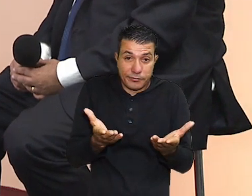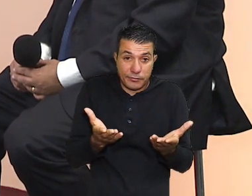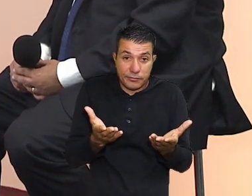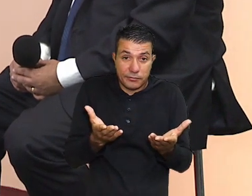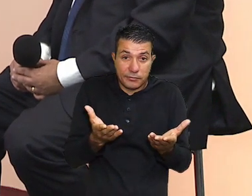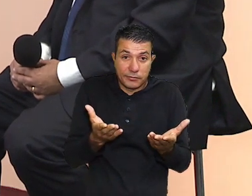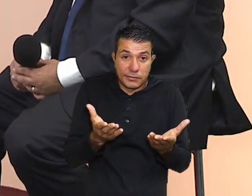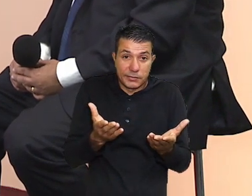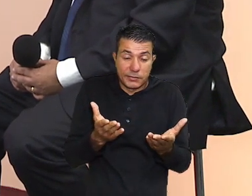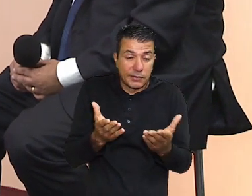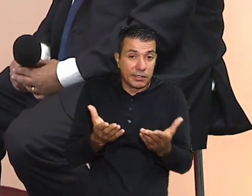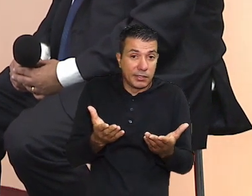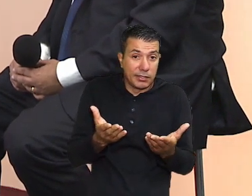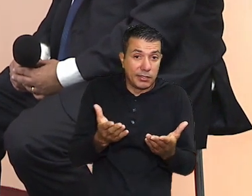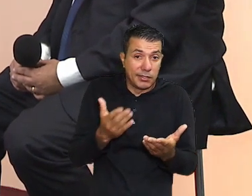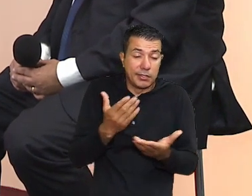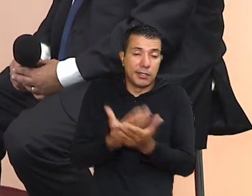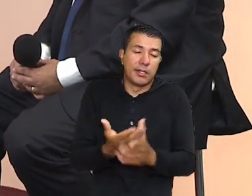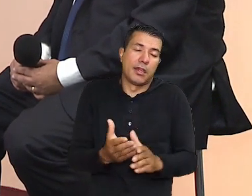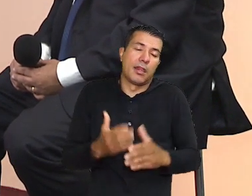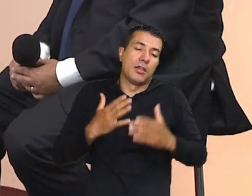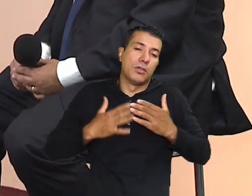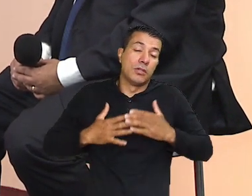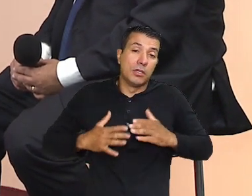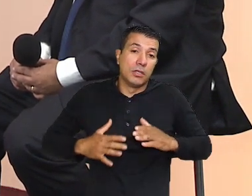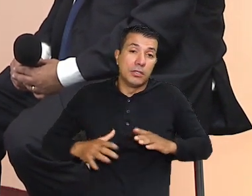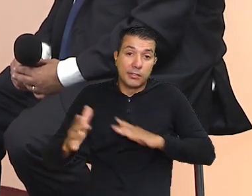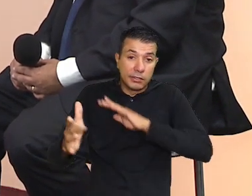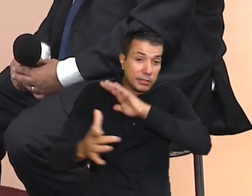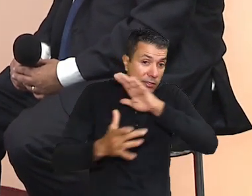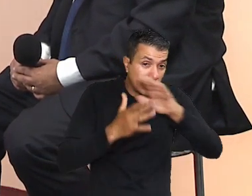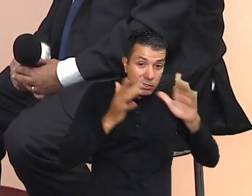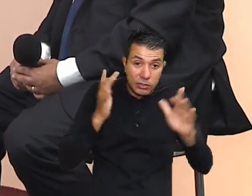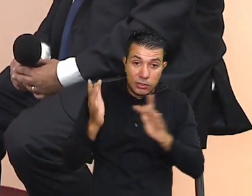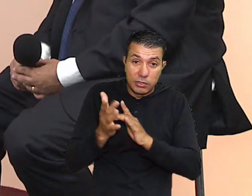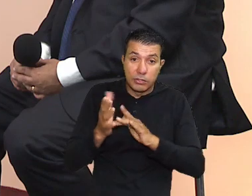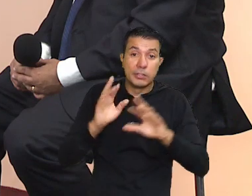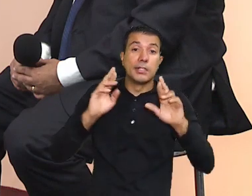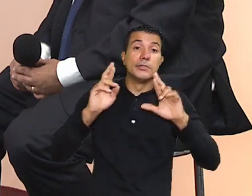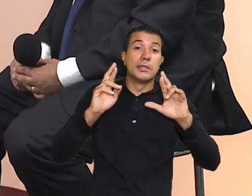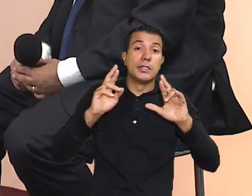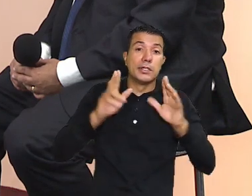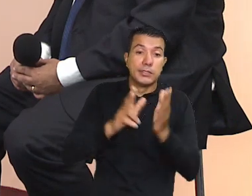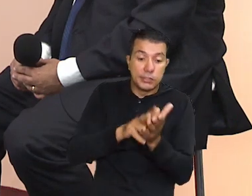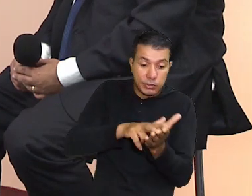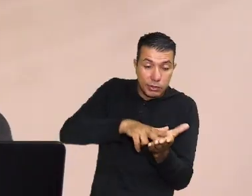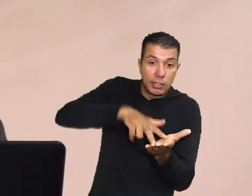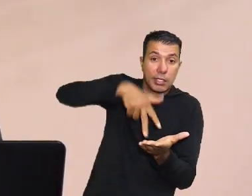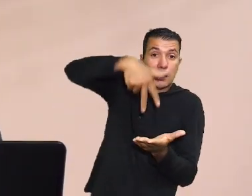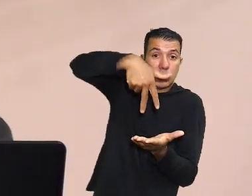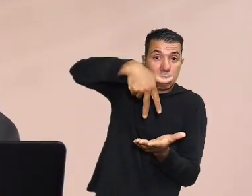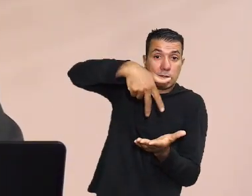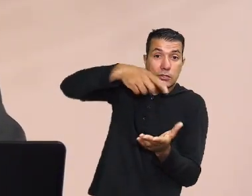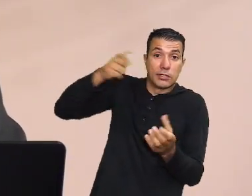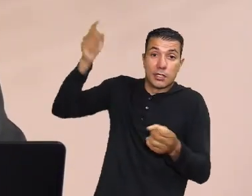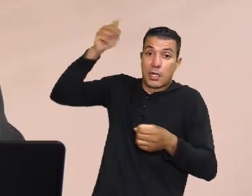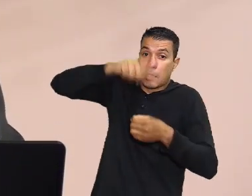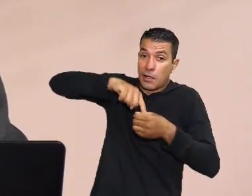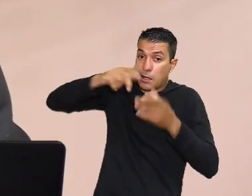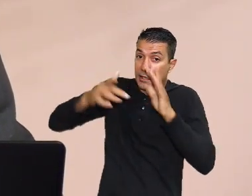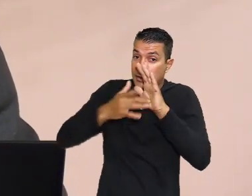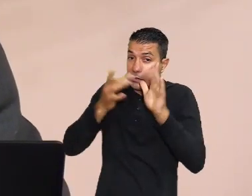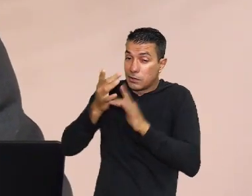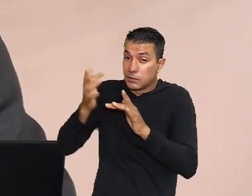em inatividade e descansa, se está em Cristo, né? Descansa na esperança de despertar na segunda vinda de Cristo.